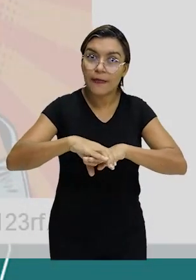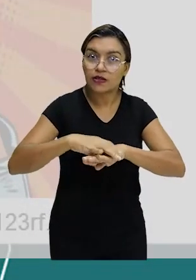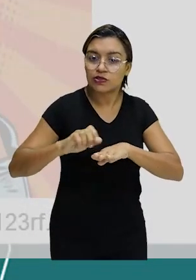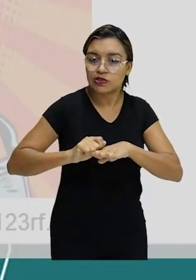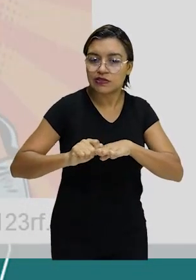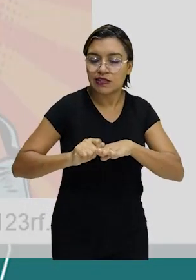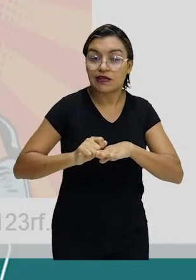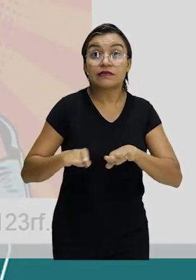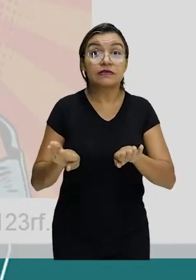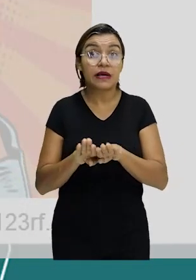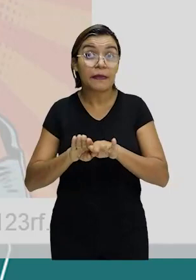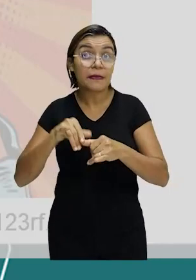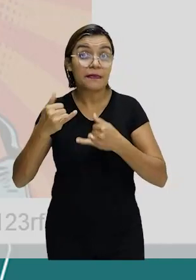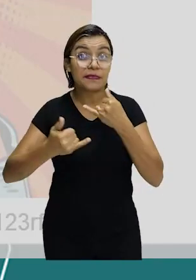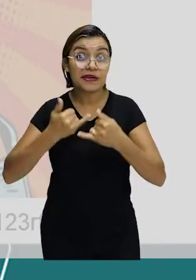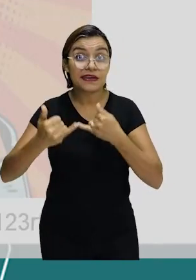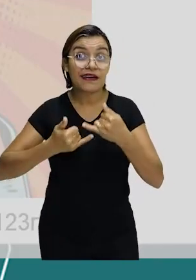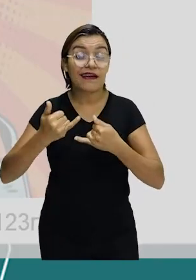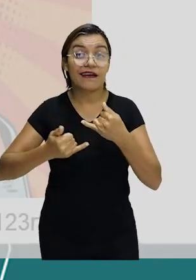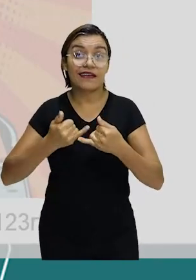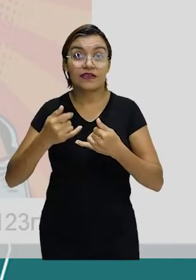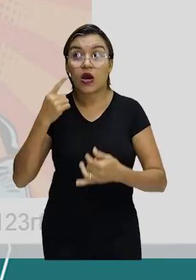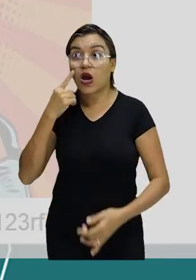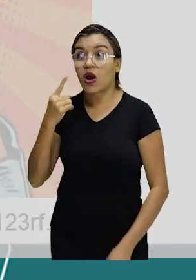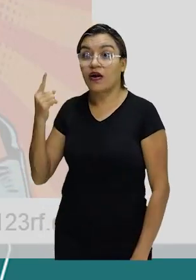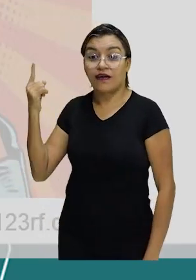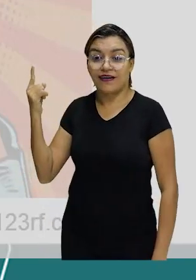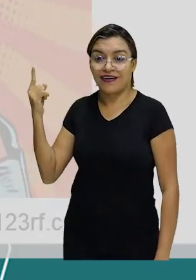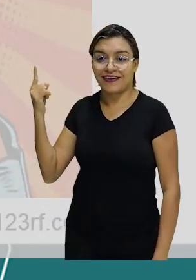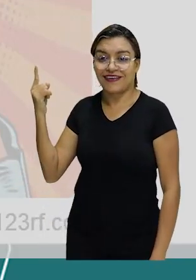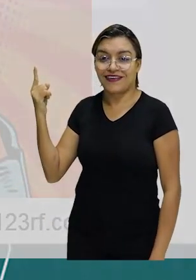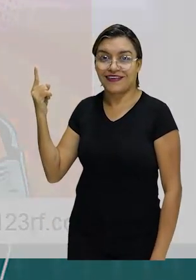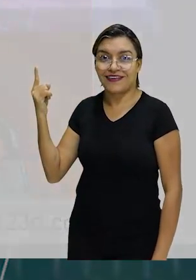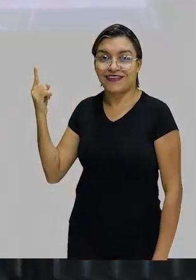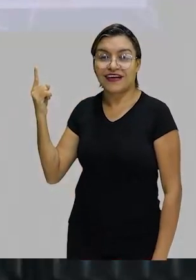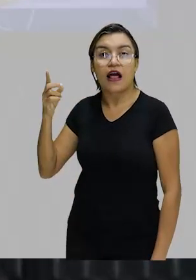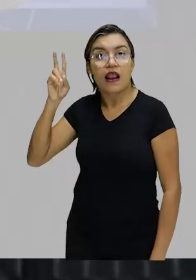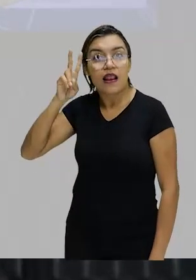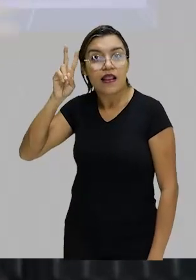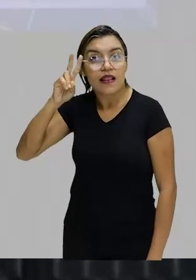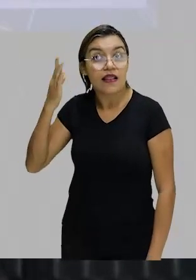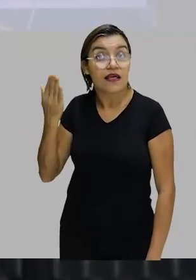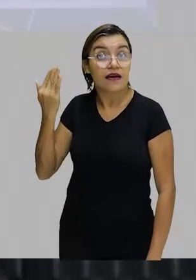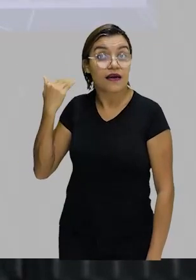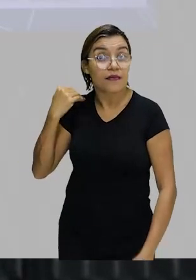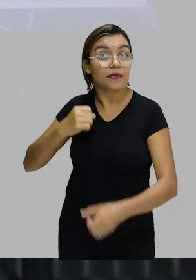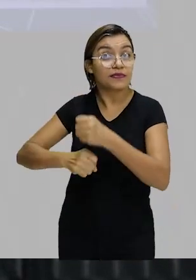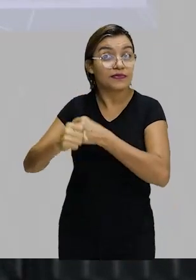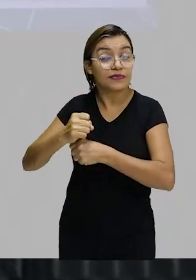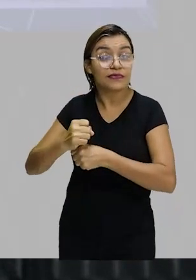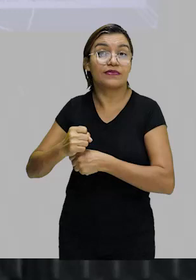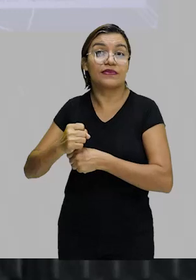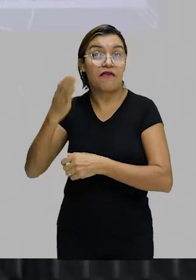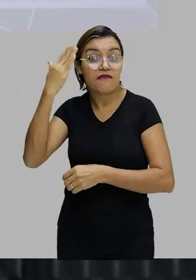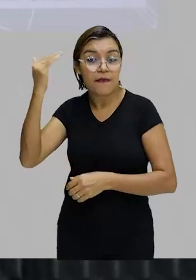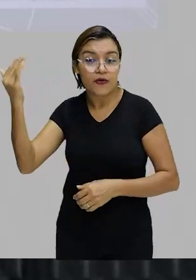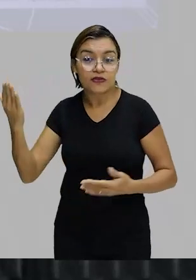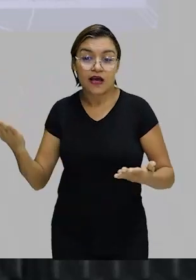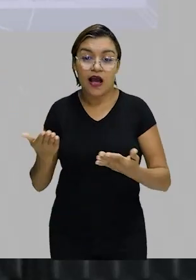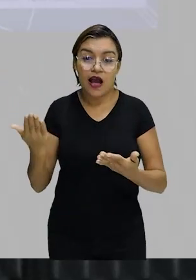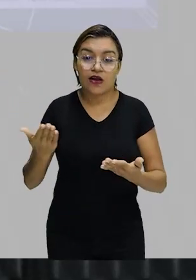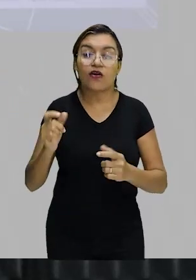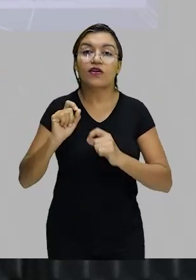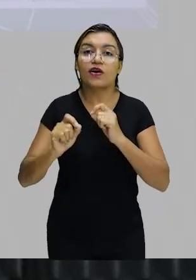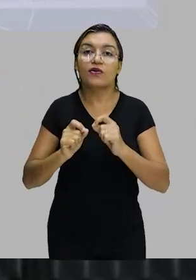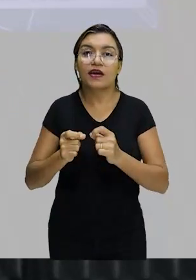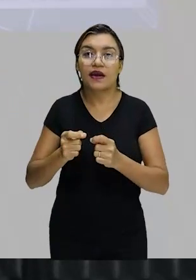que eu mencionei para vocês. Hoje em dia ninguém fala do spinner mais, mas alguns anos atrás o spinner viralizou. A moda agora é o